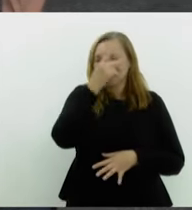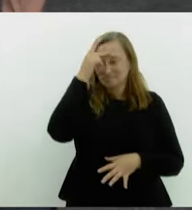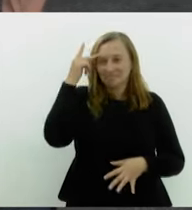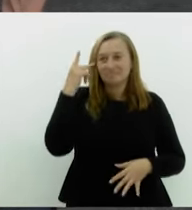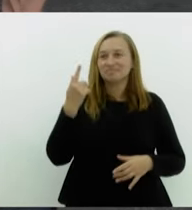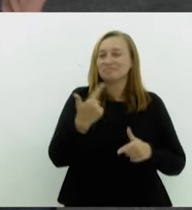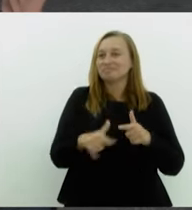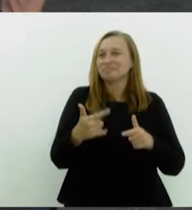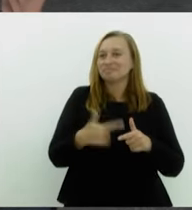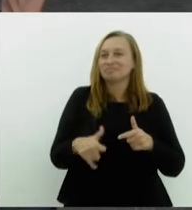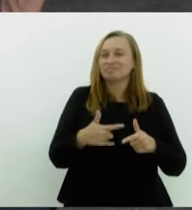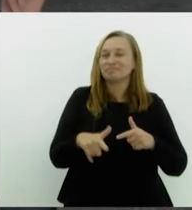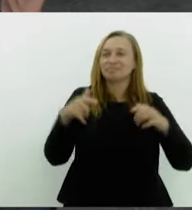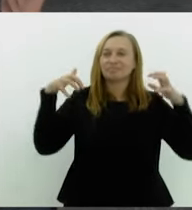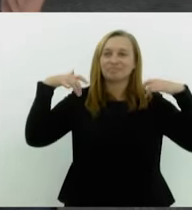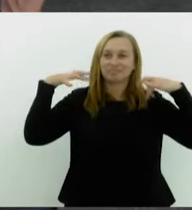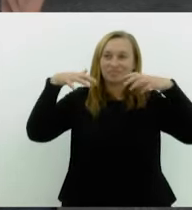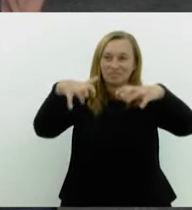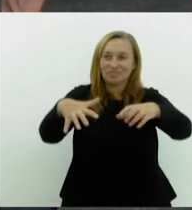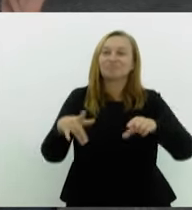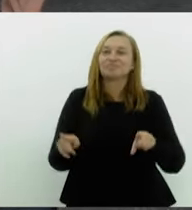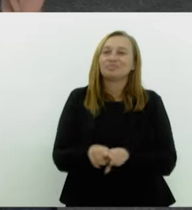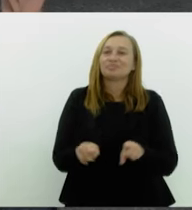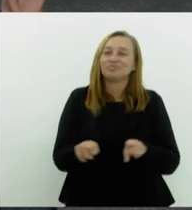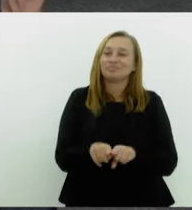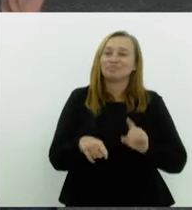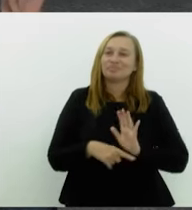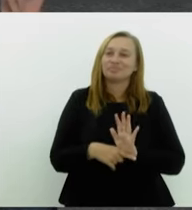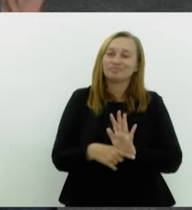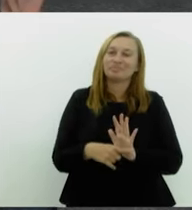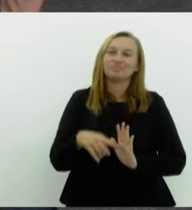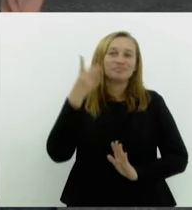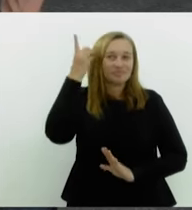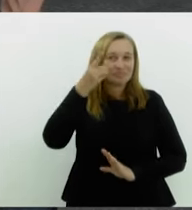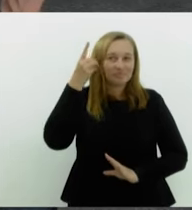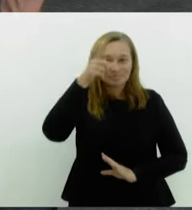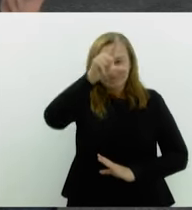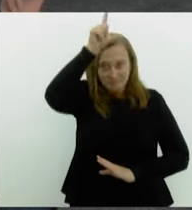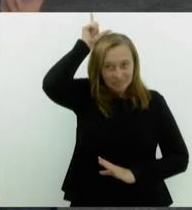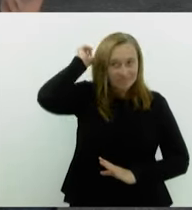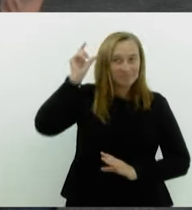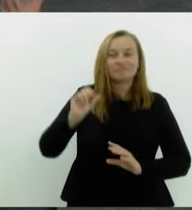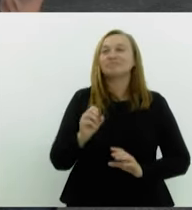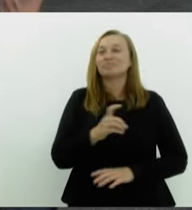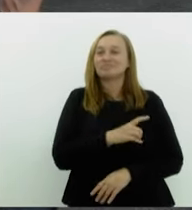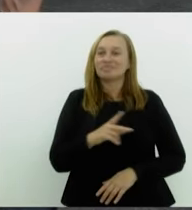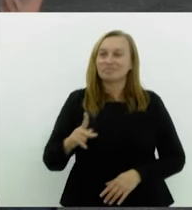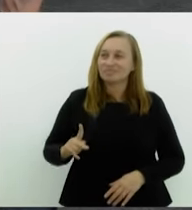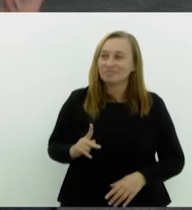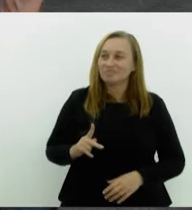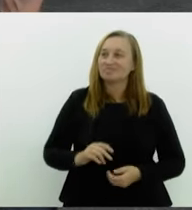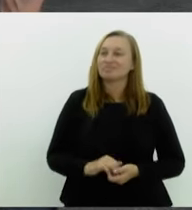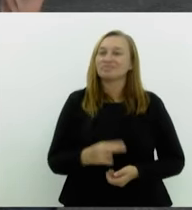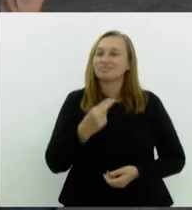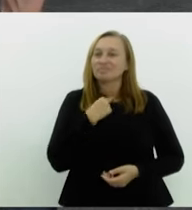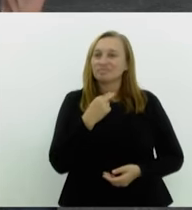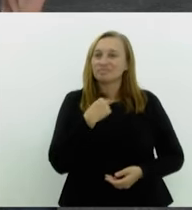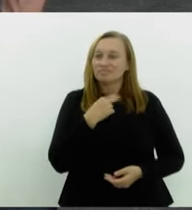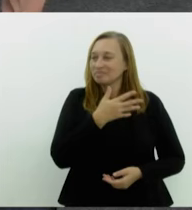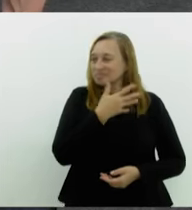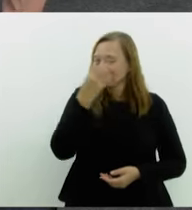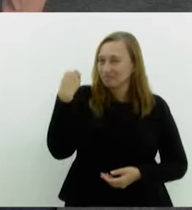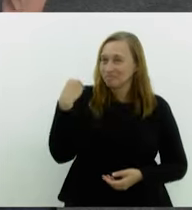a gente aí contempla também, com a emenda do deputado Luiz Paulo, a Defensoria Pública, que não pode ficar de fora,